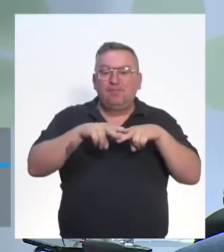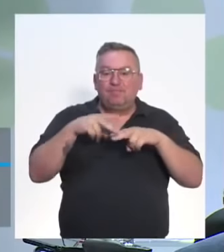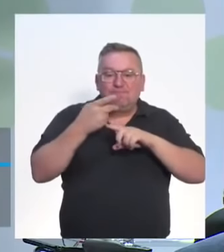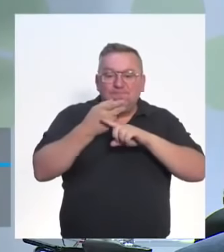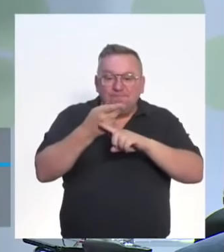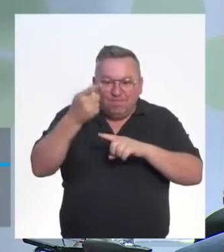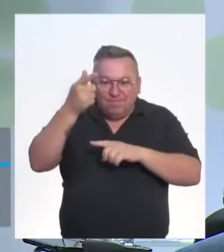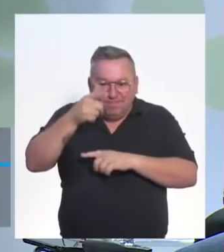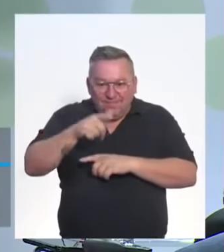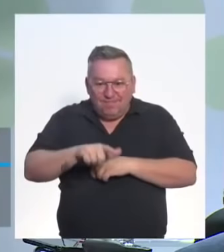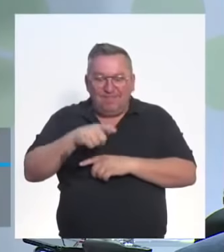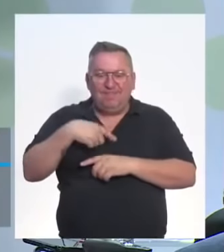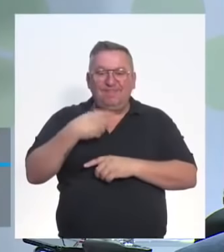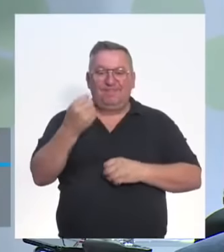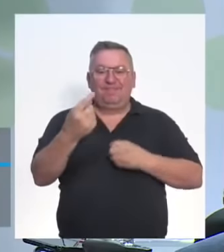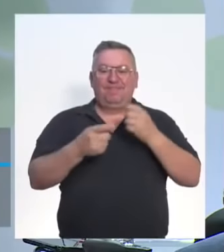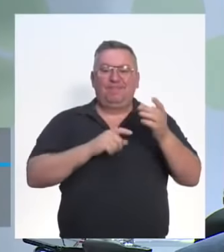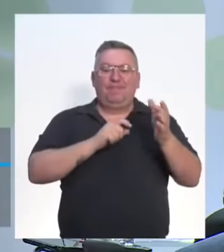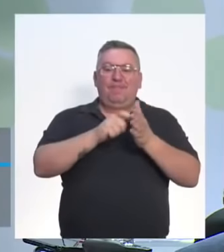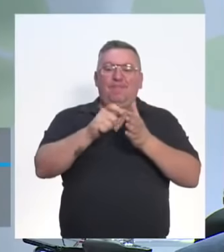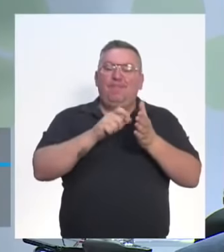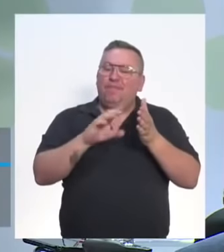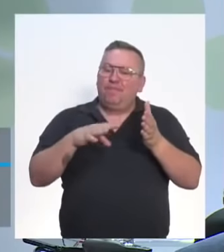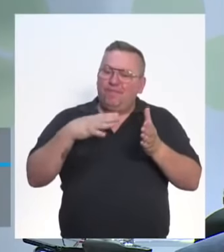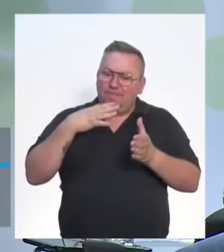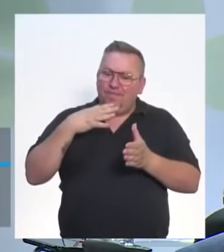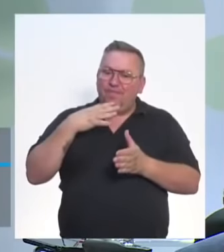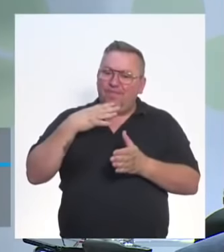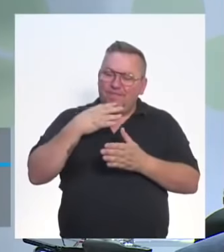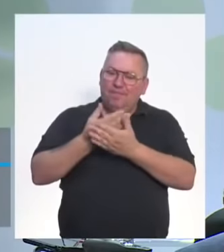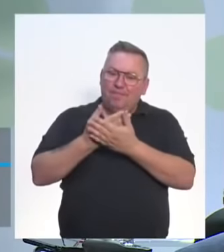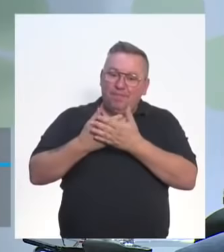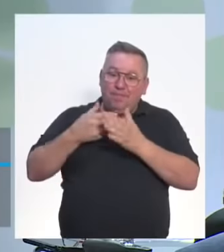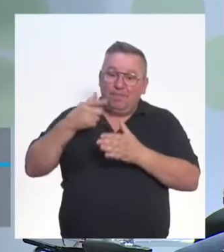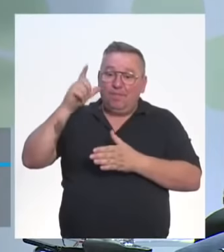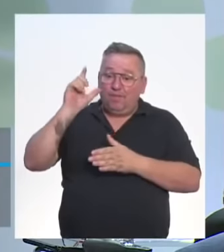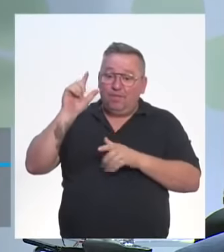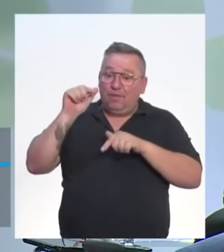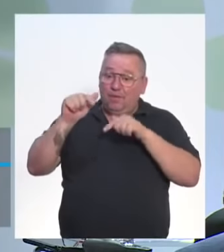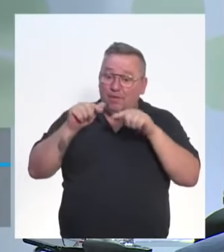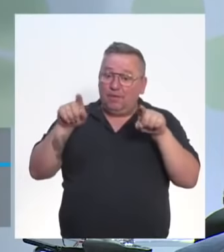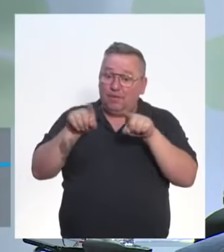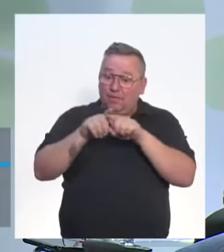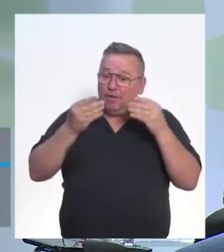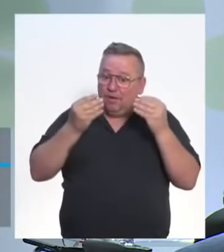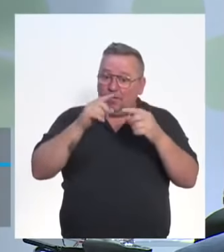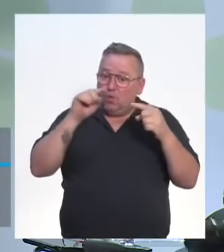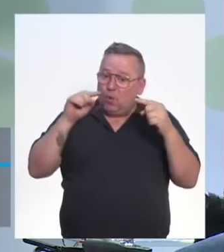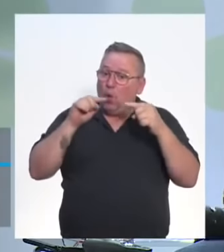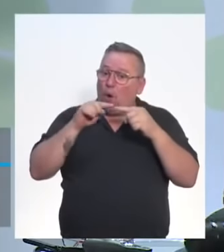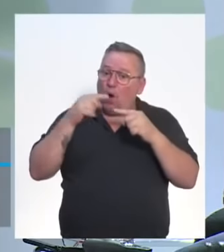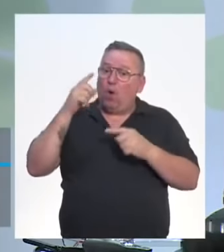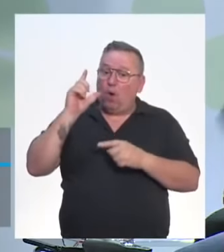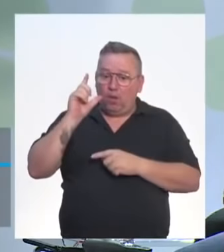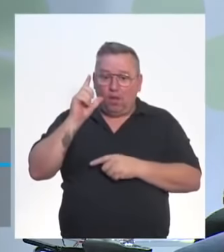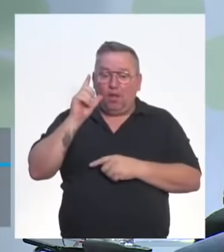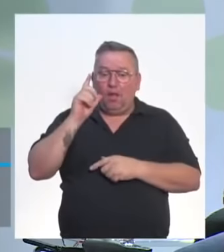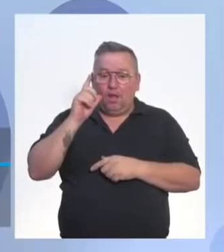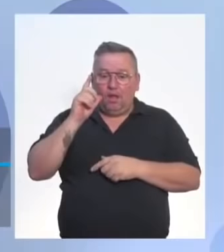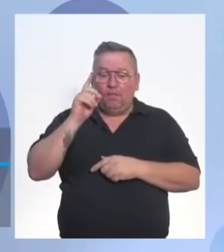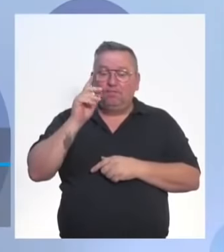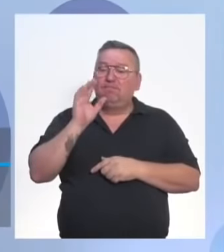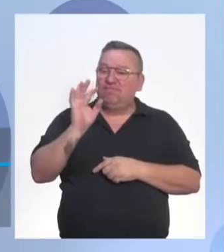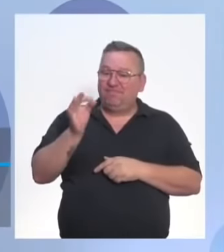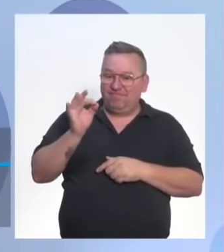vamos dizer assim, em alguns conceitos que vocês já conhecem. Na aula de ontem trabalhamos e demos uma missão para eles ontem, né, Jonas?